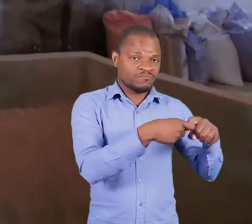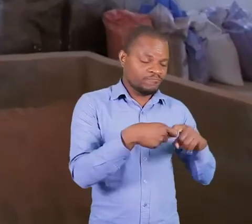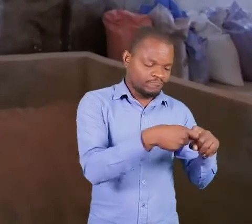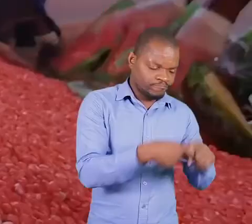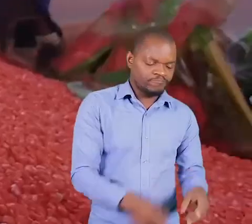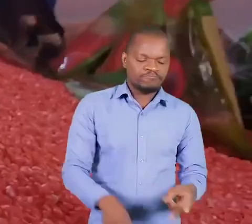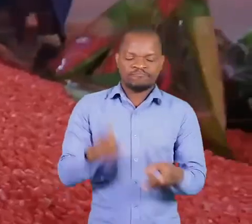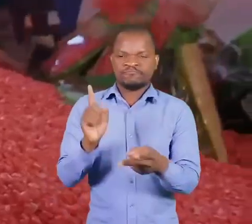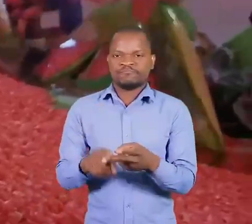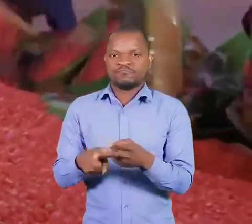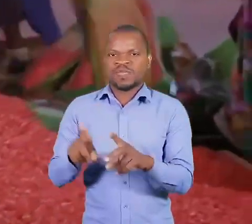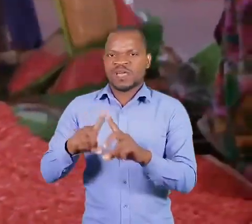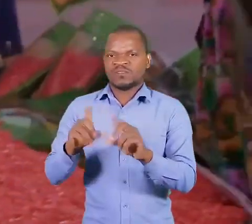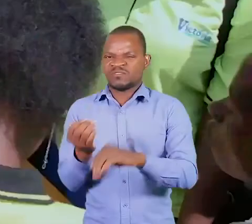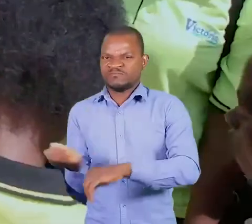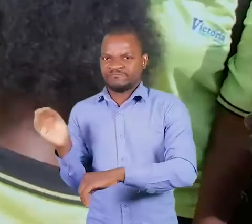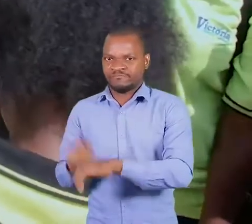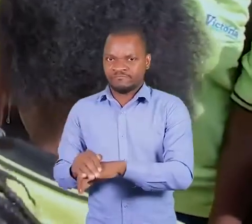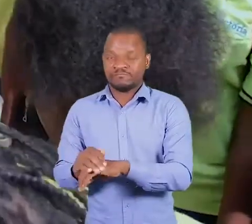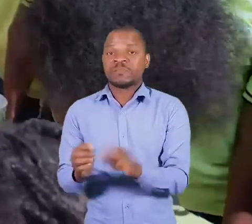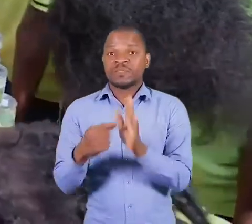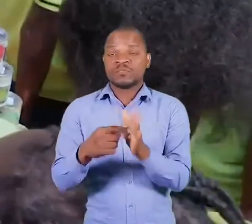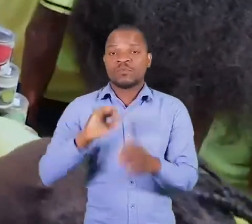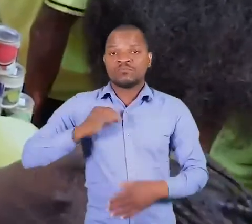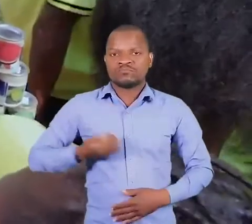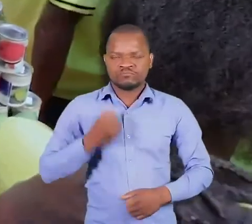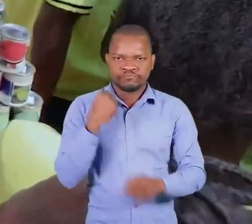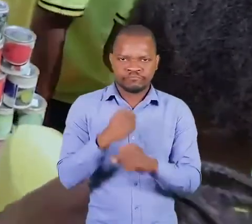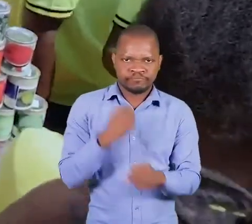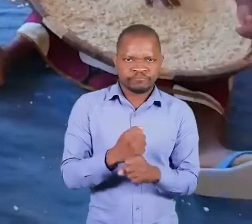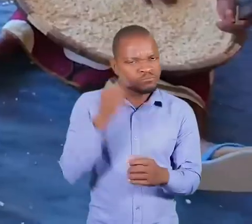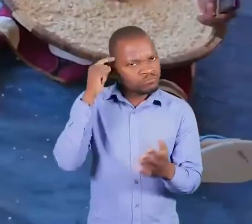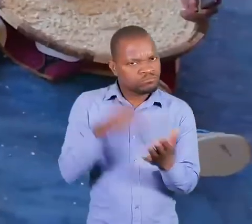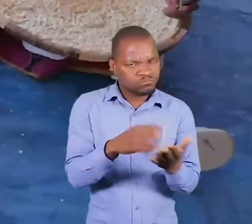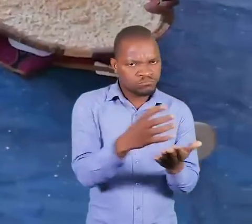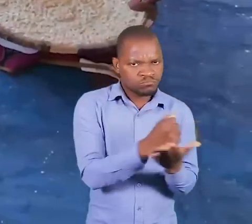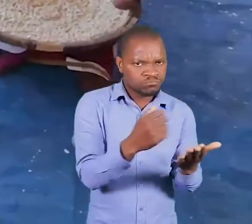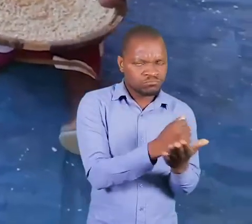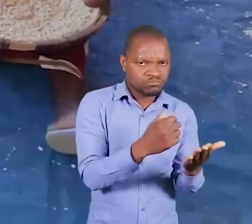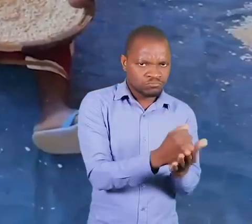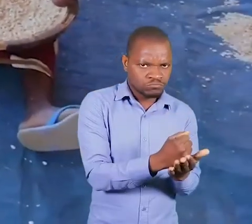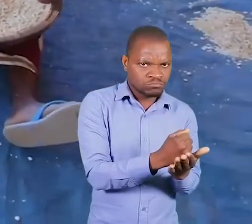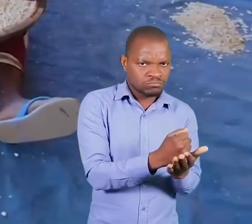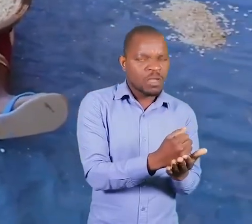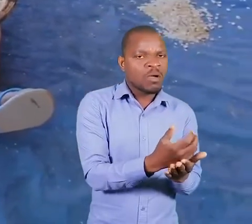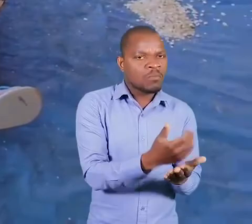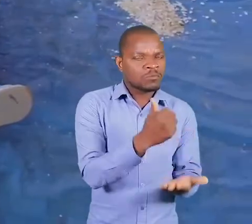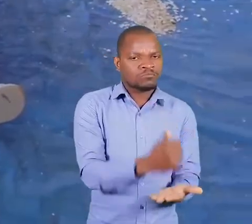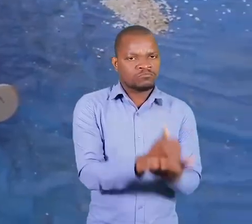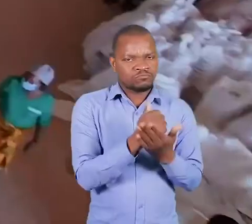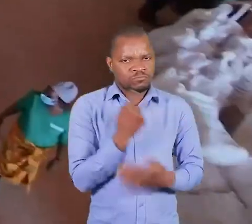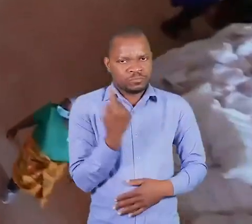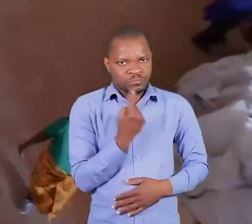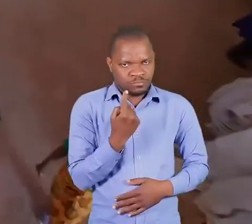familiar até o profissional. É que, por exemplo, quando uma mulher trabalha, ela consegue gerar dinheiro para satisfazer as suas